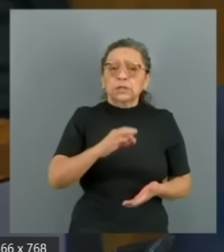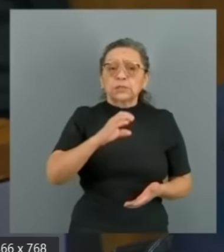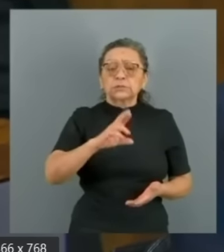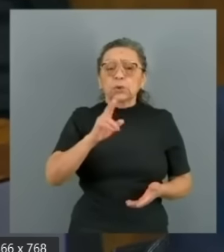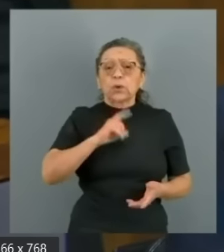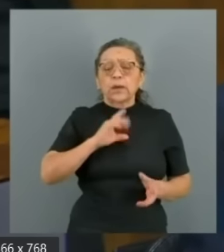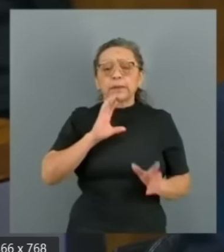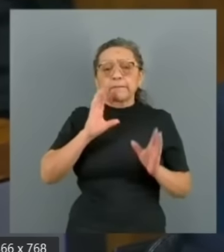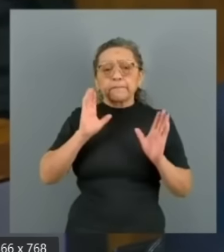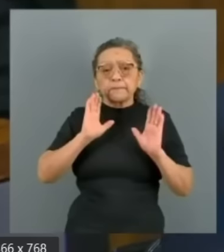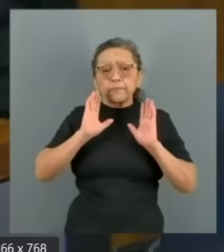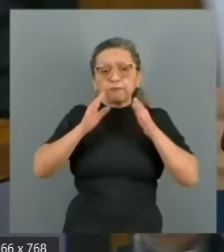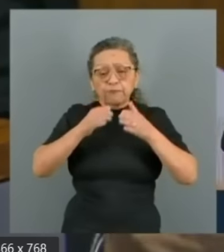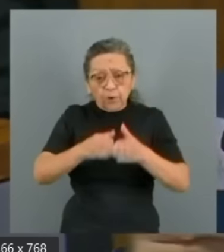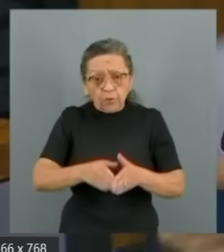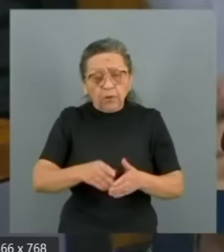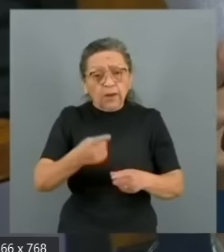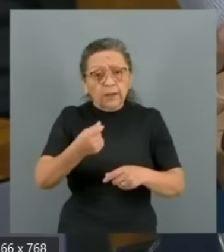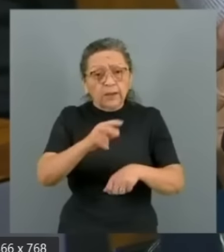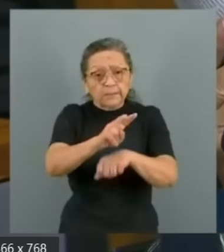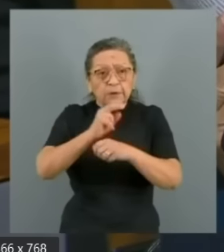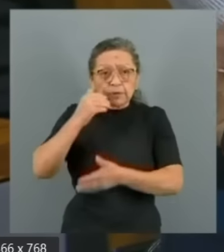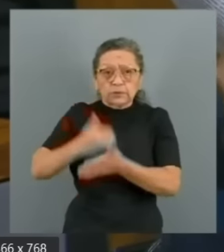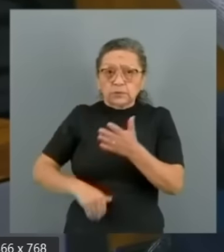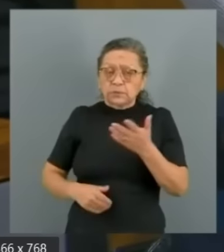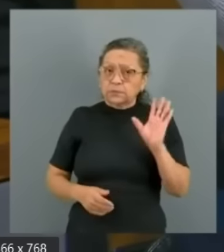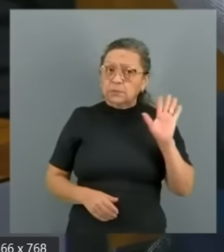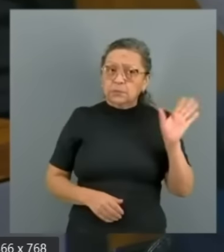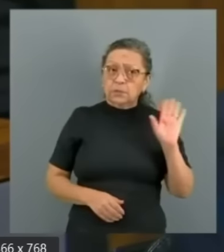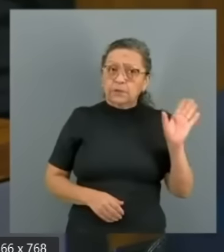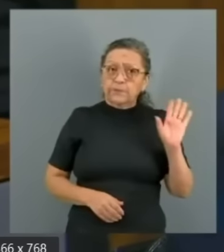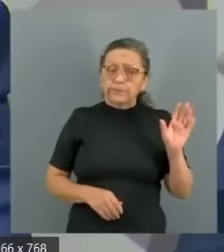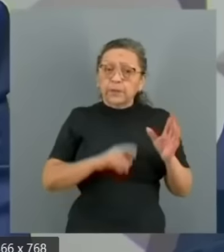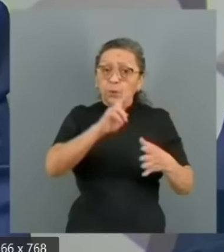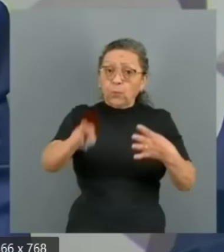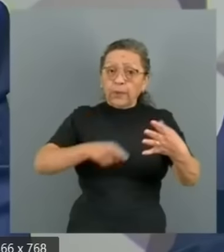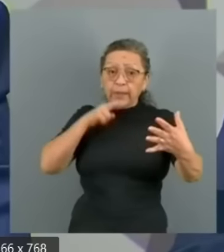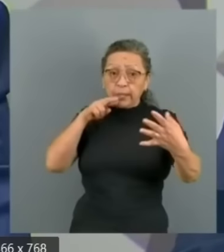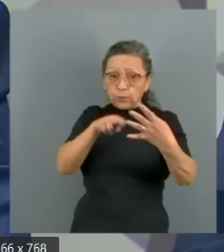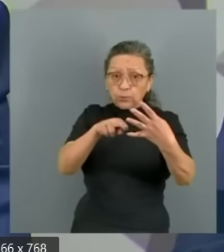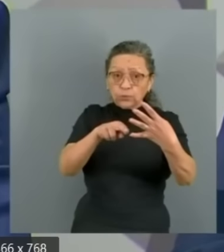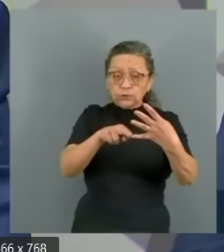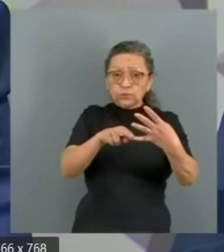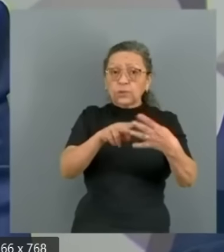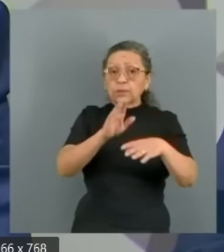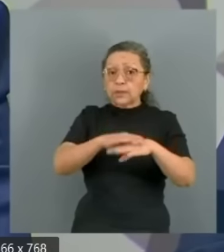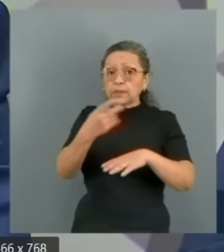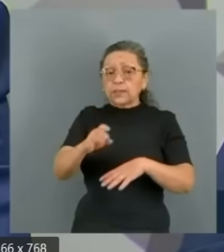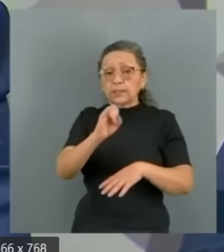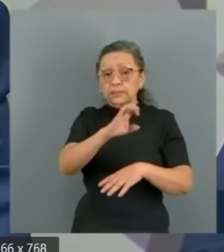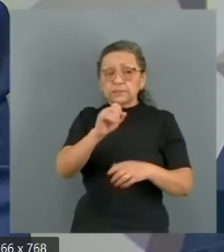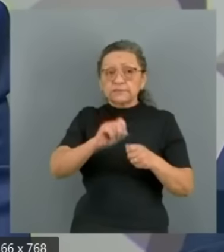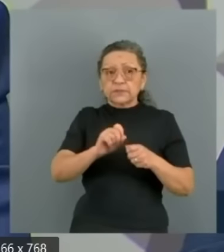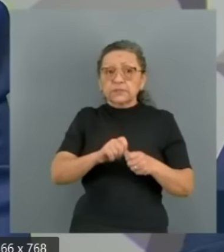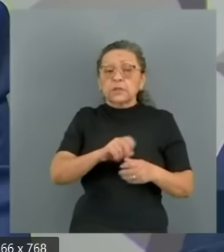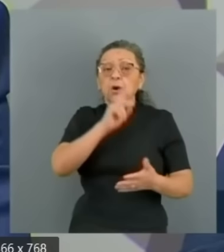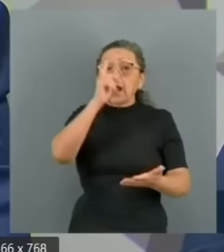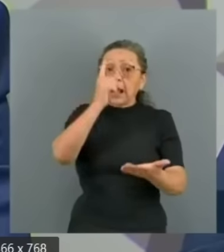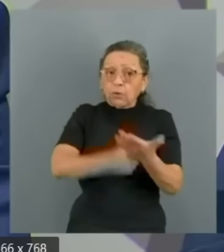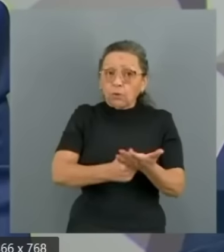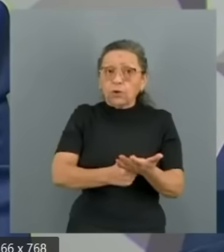a consignados. Eu estou aqui com ele em mãos. Não, o acordo é o recurso feito pelo INSS. O acórdão fala em